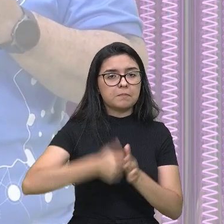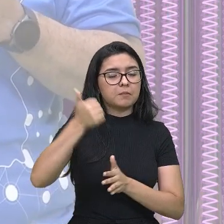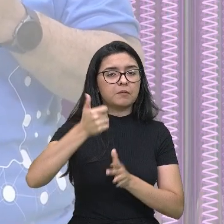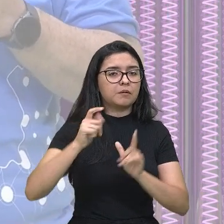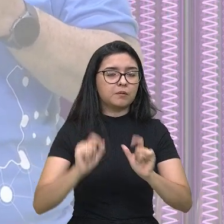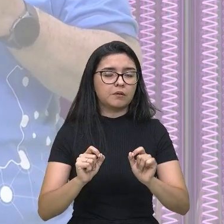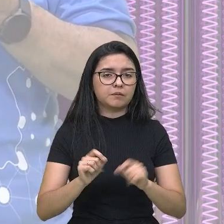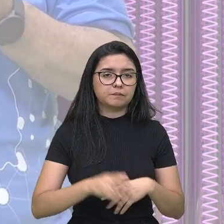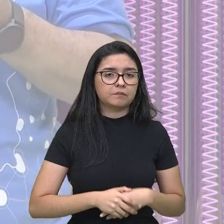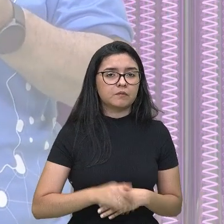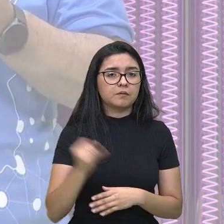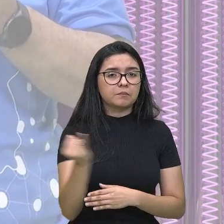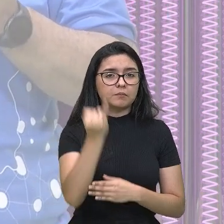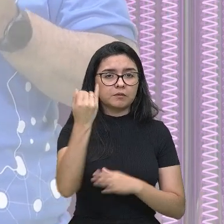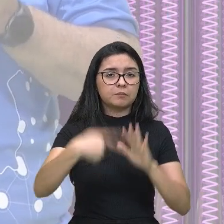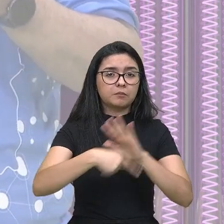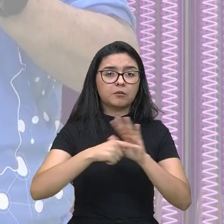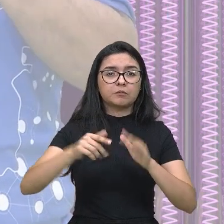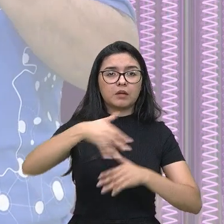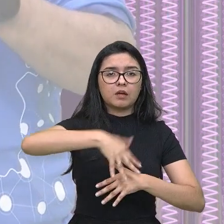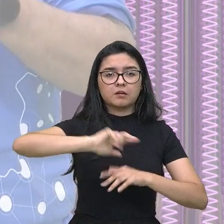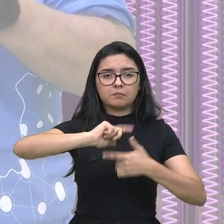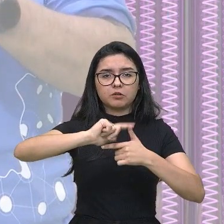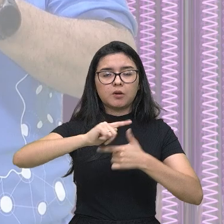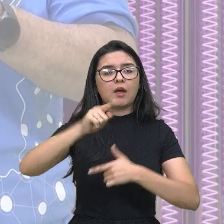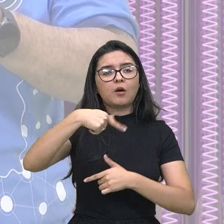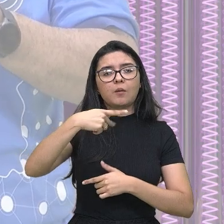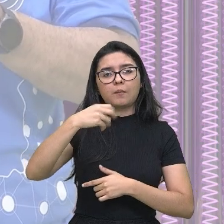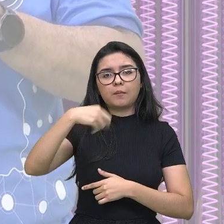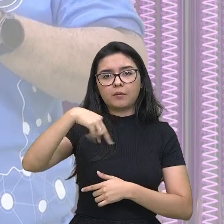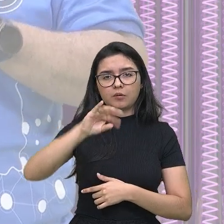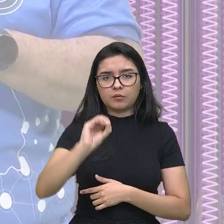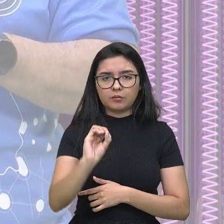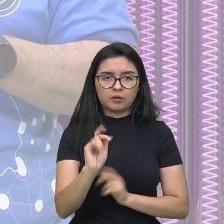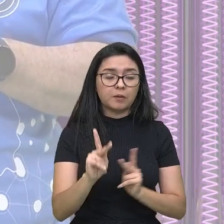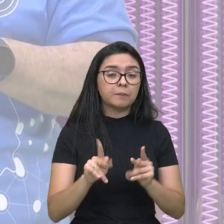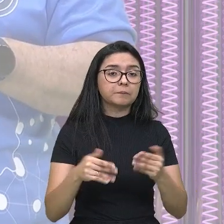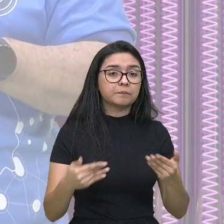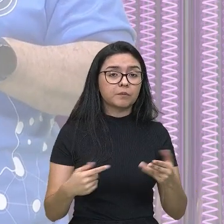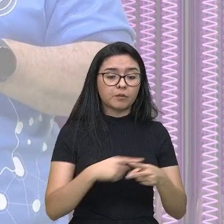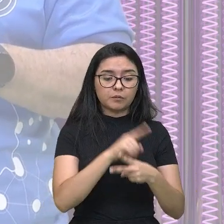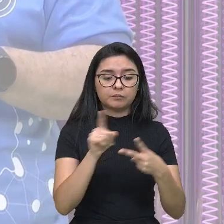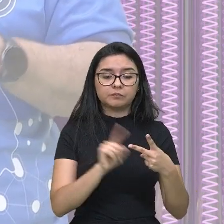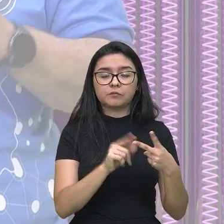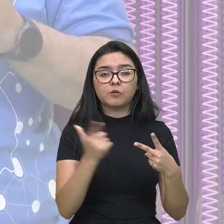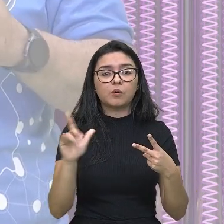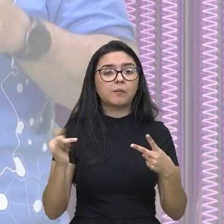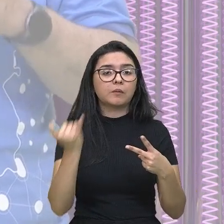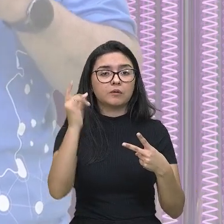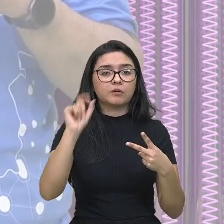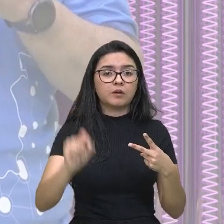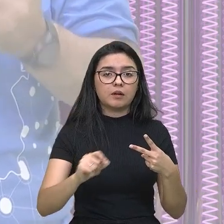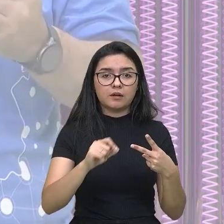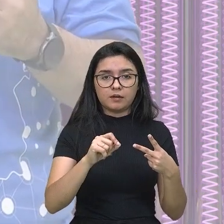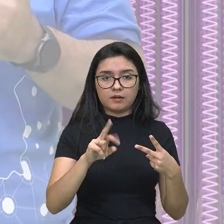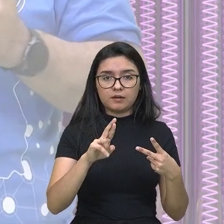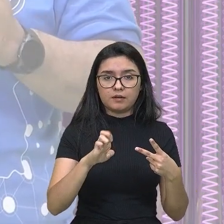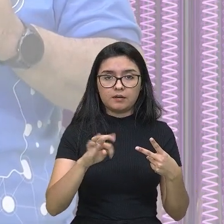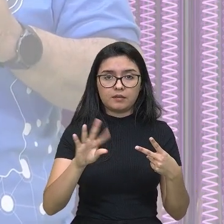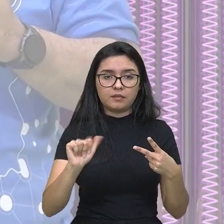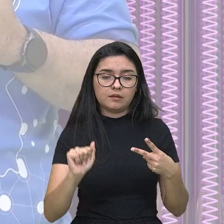primeiro elemento fundamental na geometria é o ponto, tá bom? O outro elemento fundamental é uma